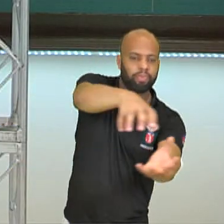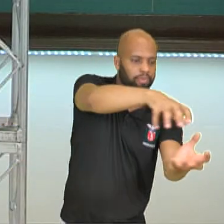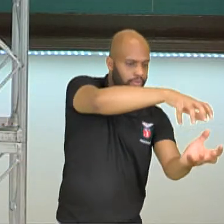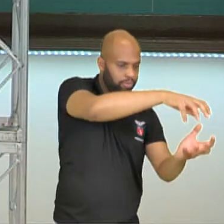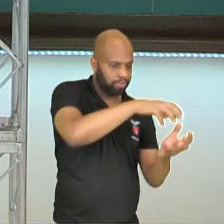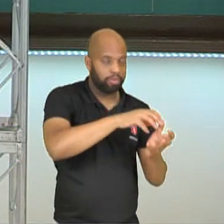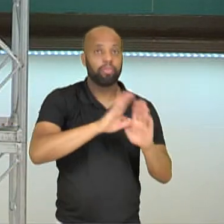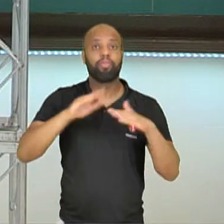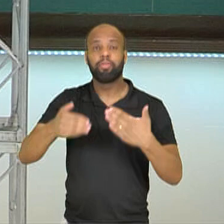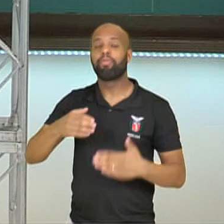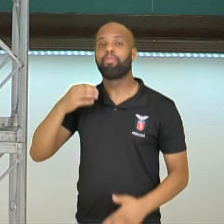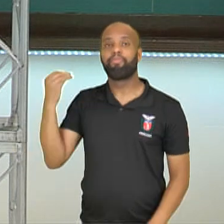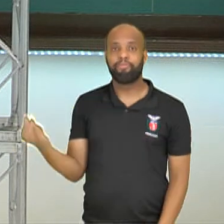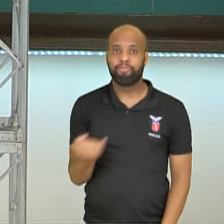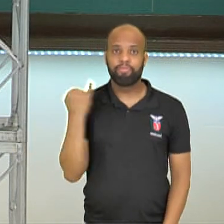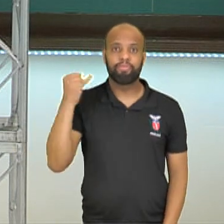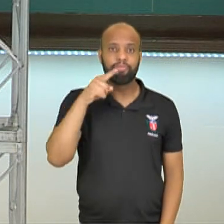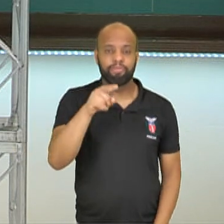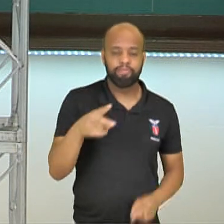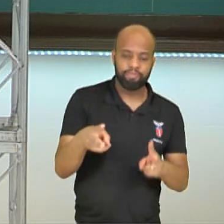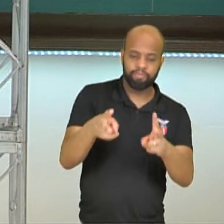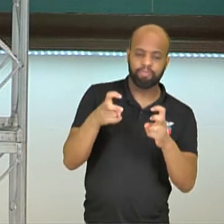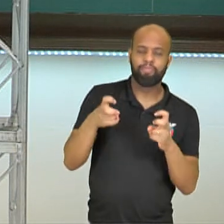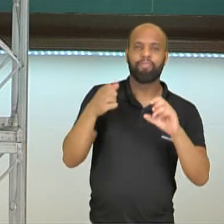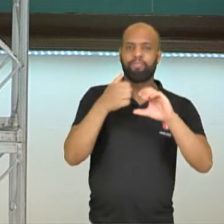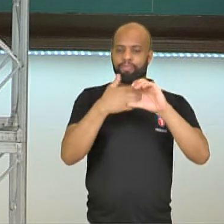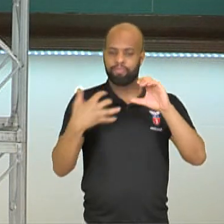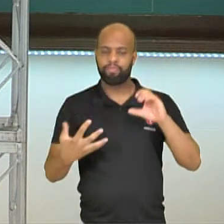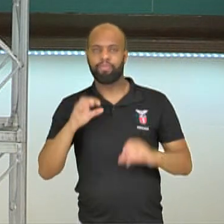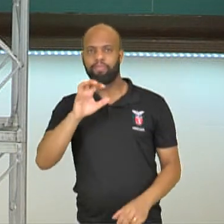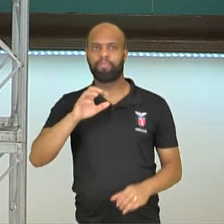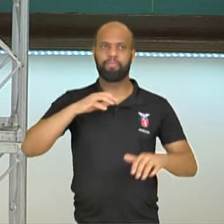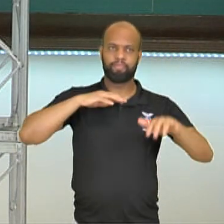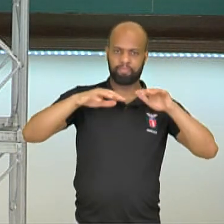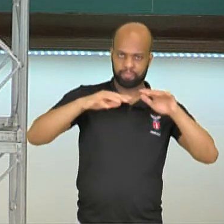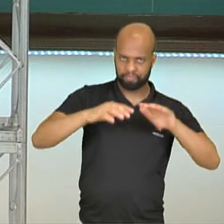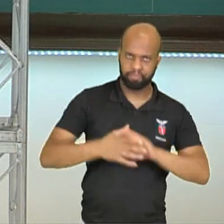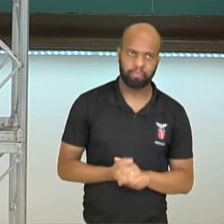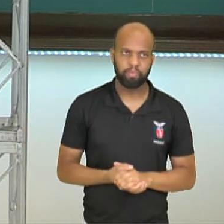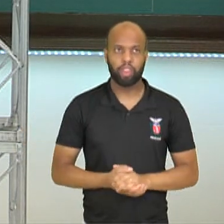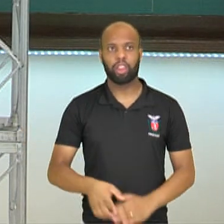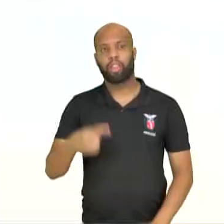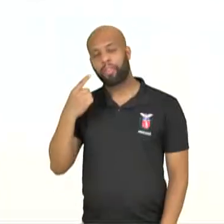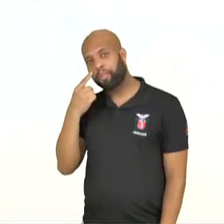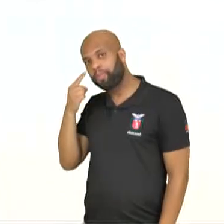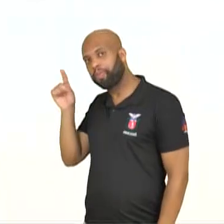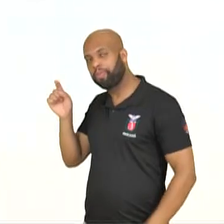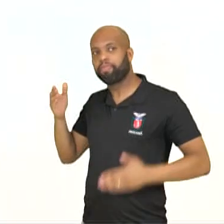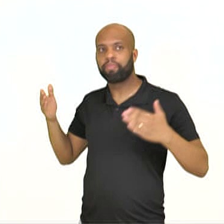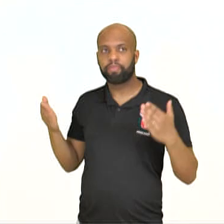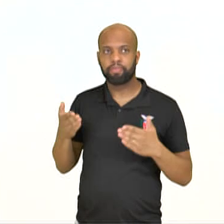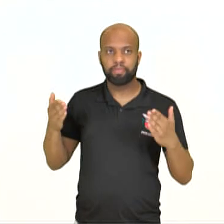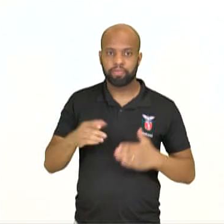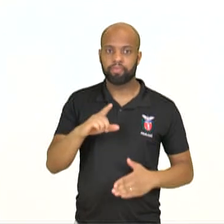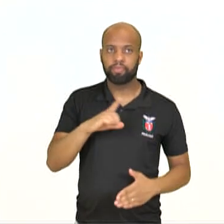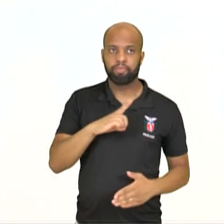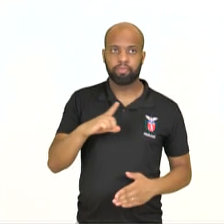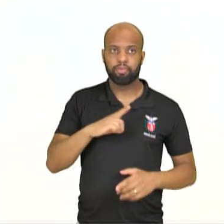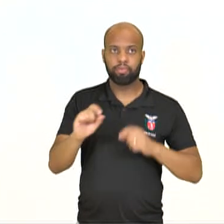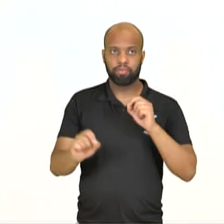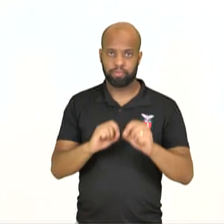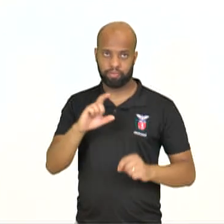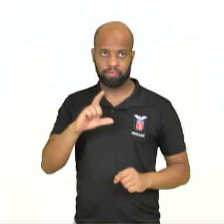estudante, perceber as características destes movimentos. A nossa próxima imagem aqui, ó, trazendo o Sol como